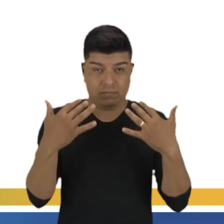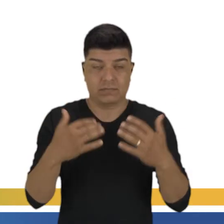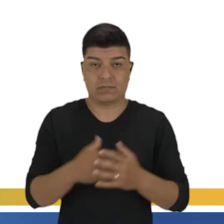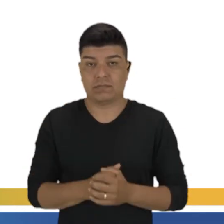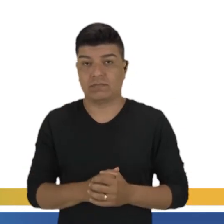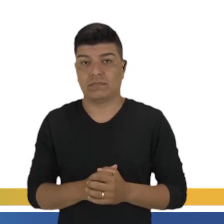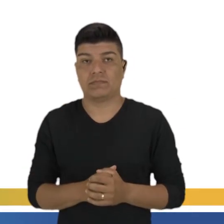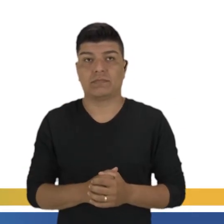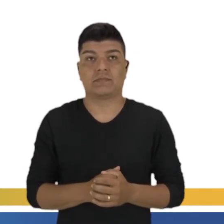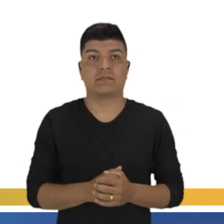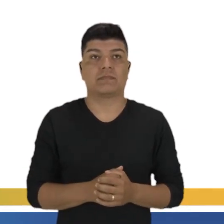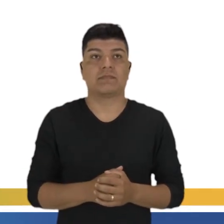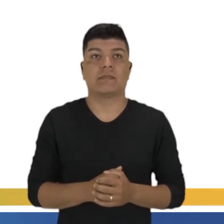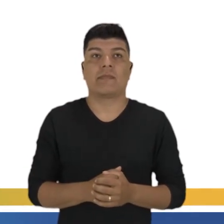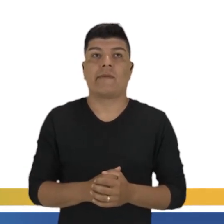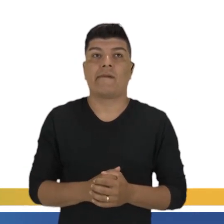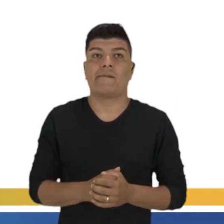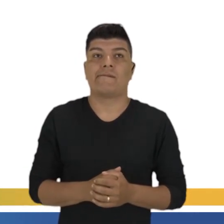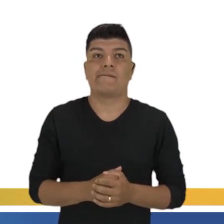nessa situação.